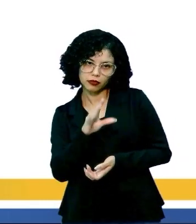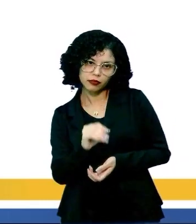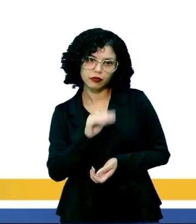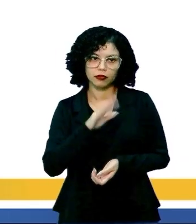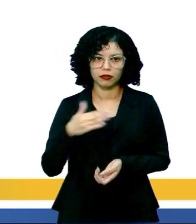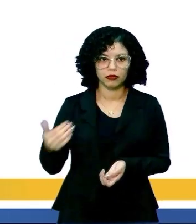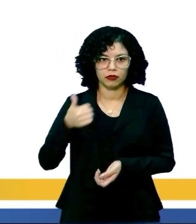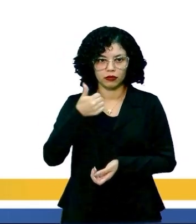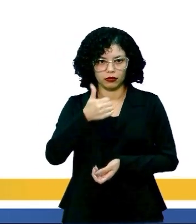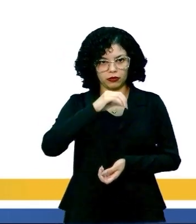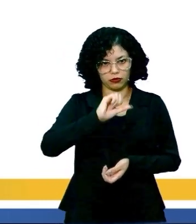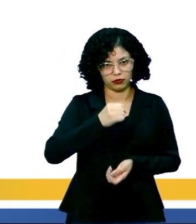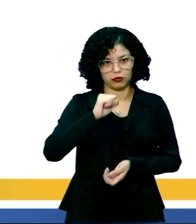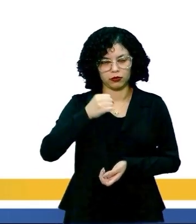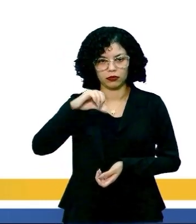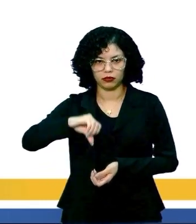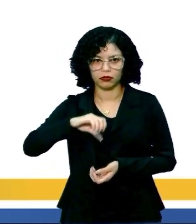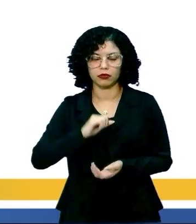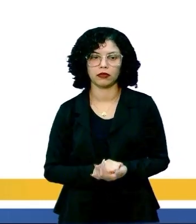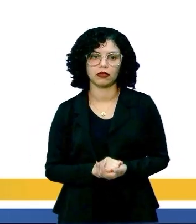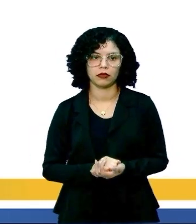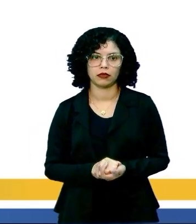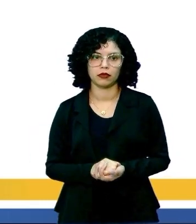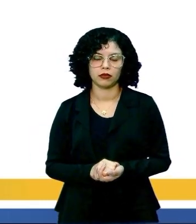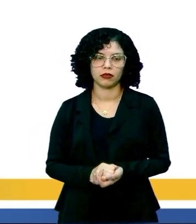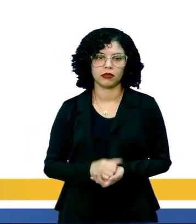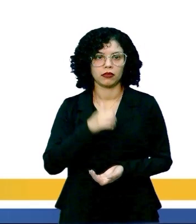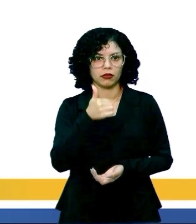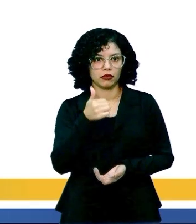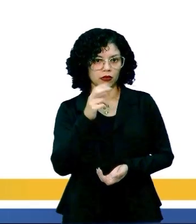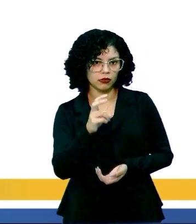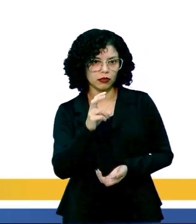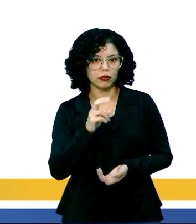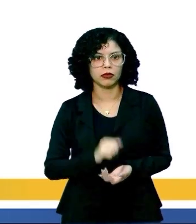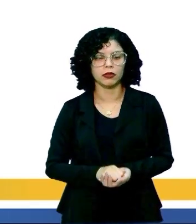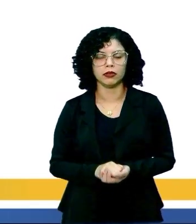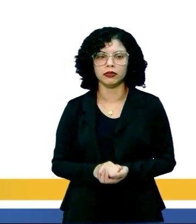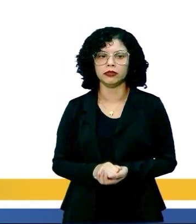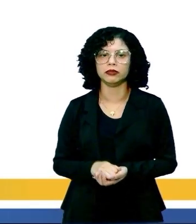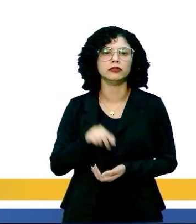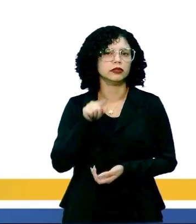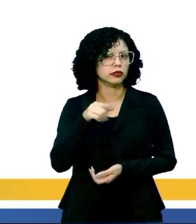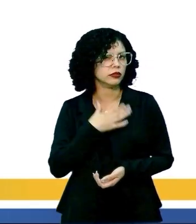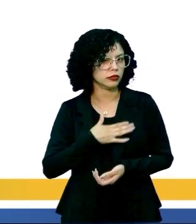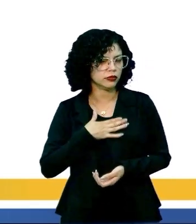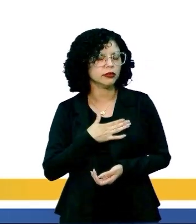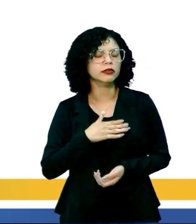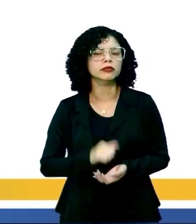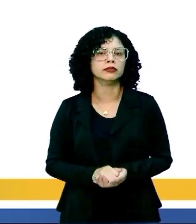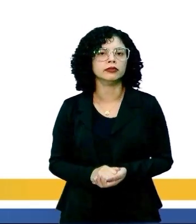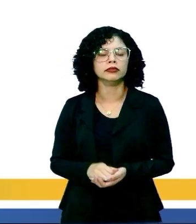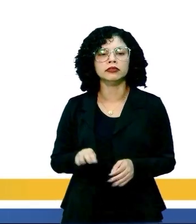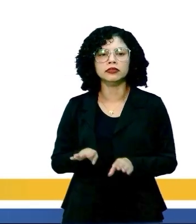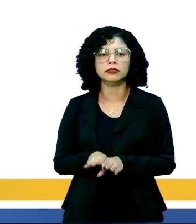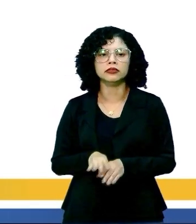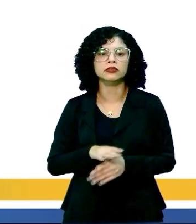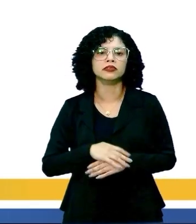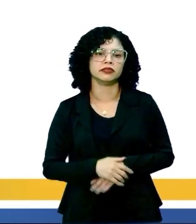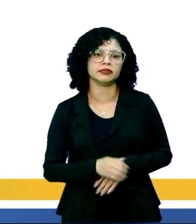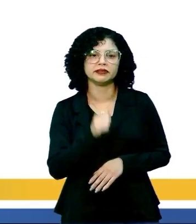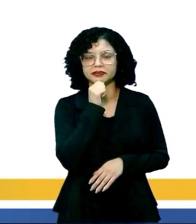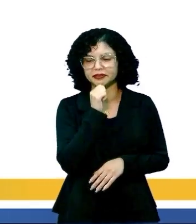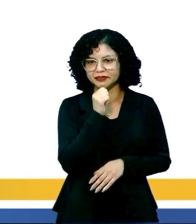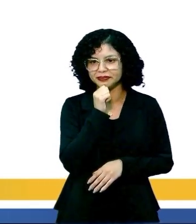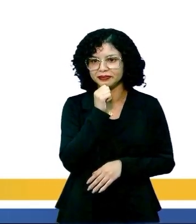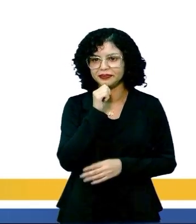proclamada em 1889, em 15 de novembro, inclusive feriadinho que todo mundo gosta. E